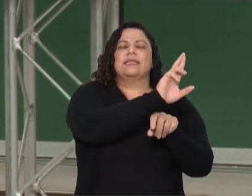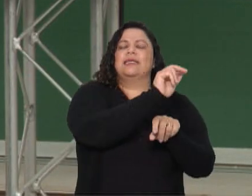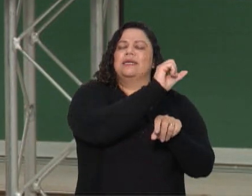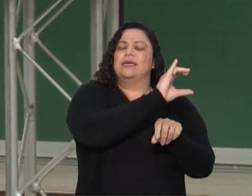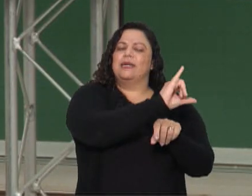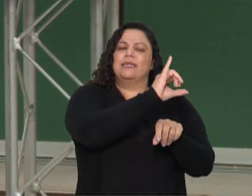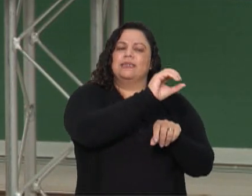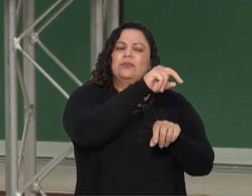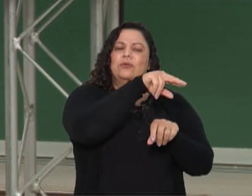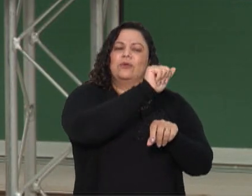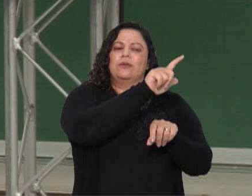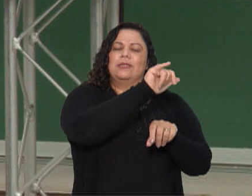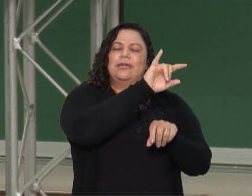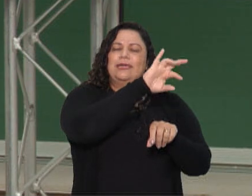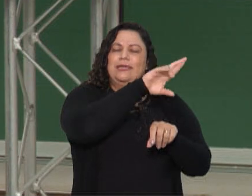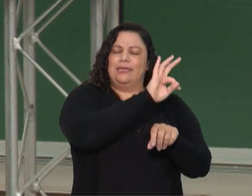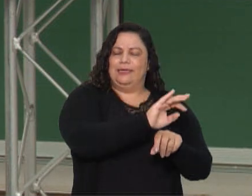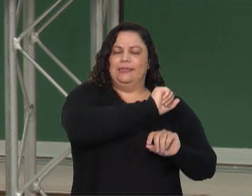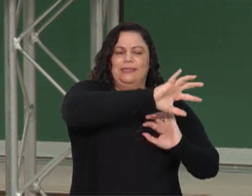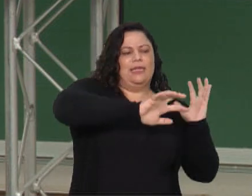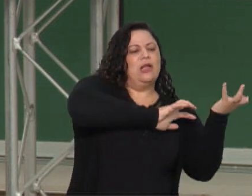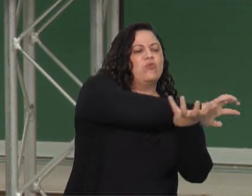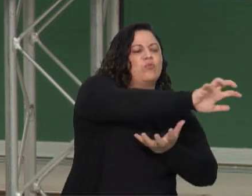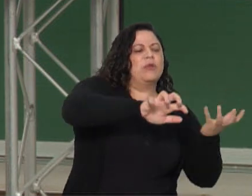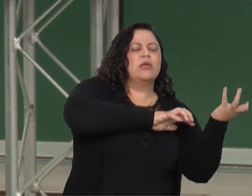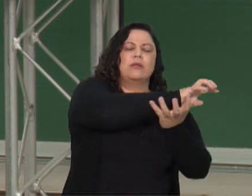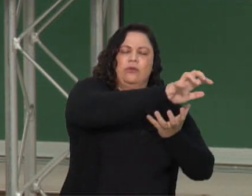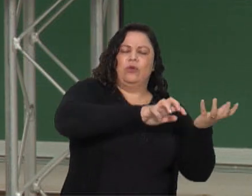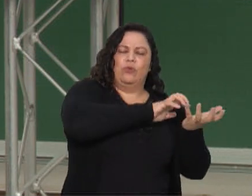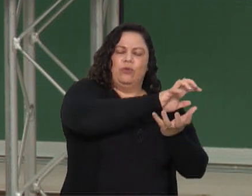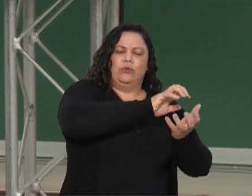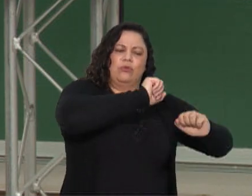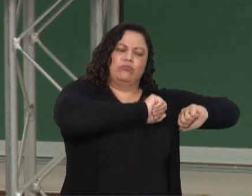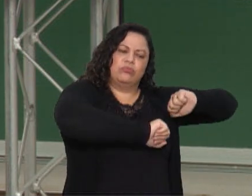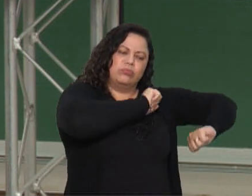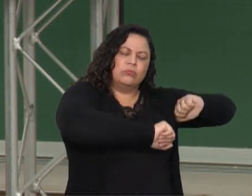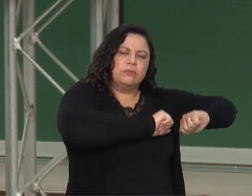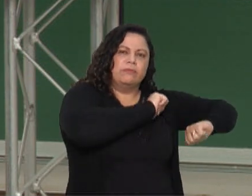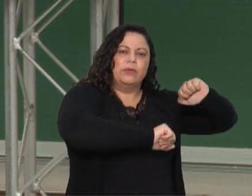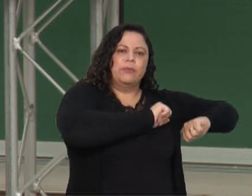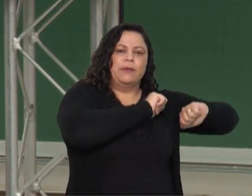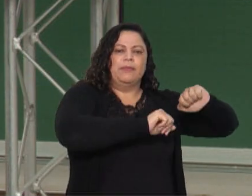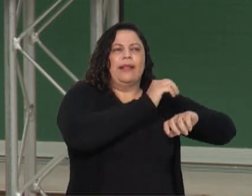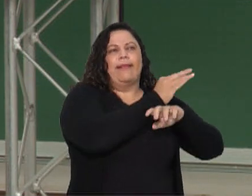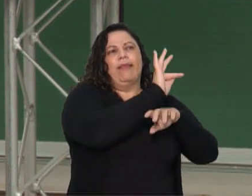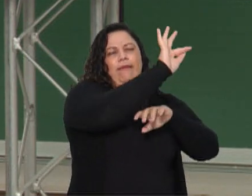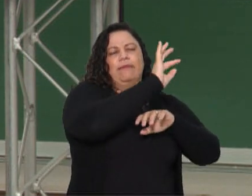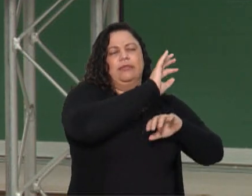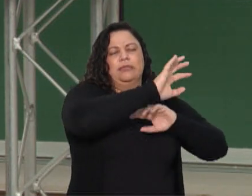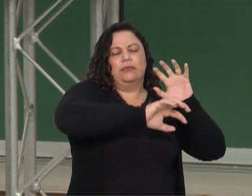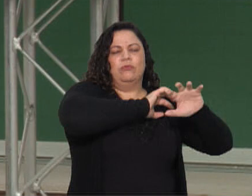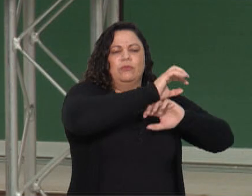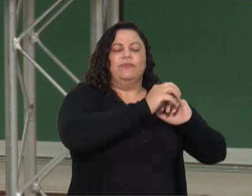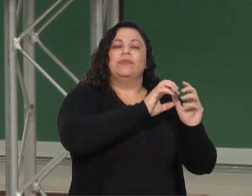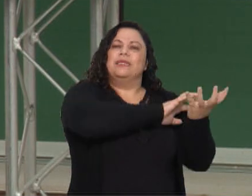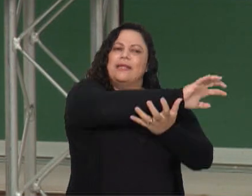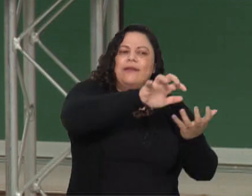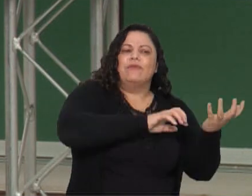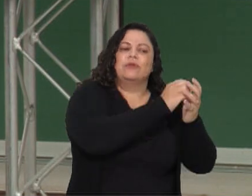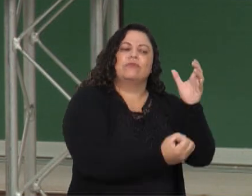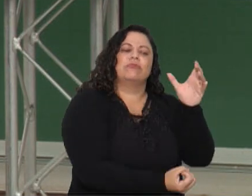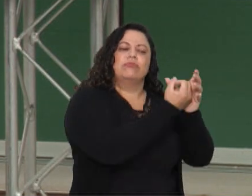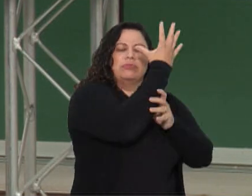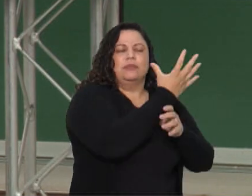naquele período da Revolução Industrial, em que é mais clean, mais sem ornamentos, sem detalhes, né? Utilizando